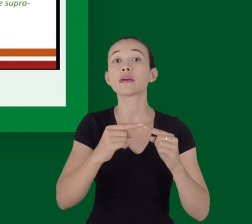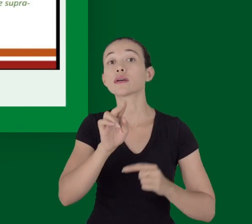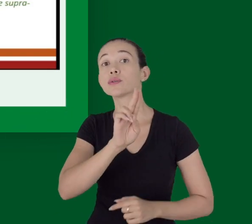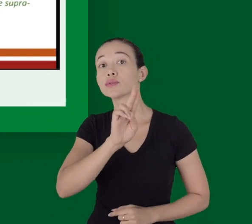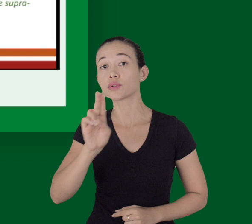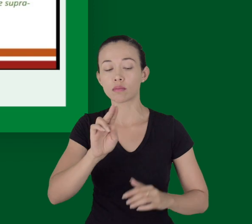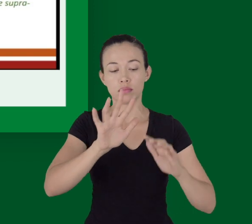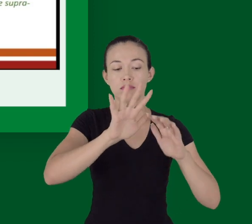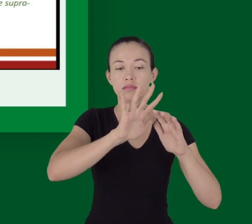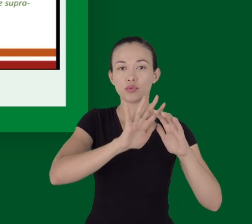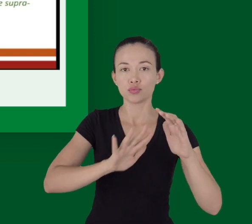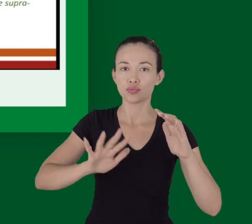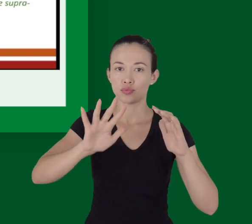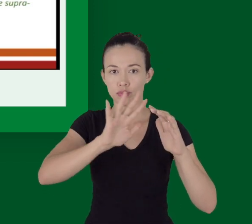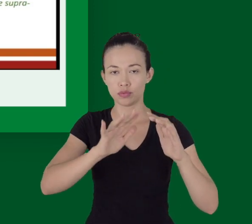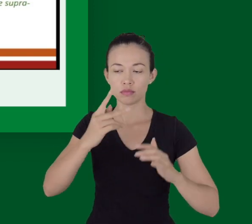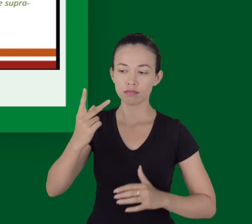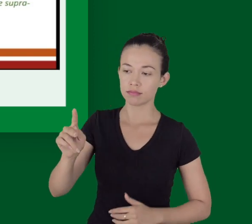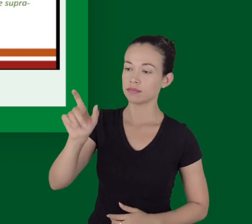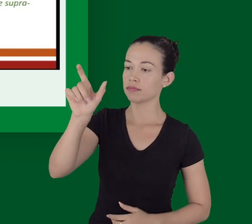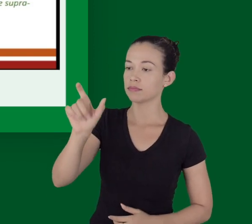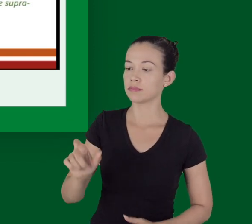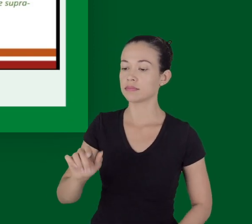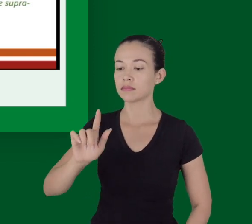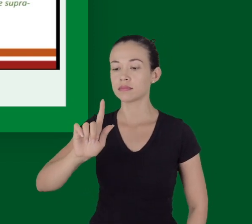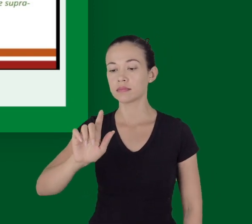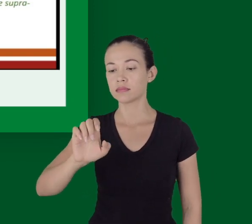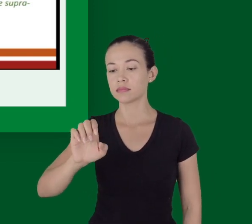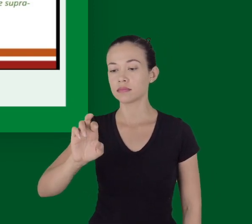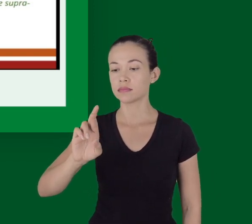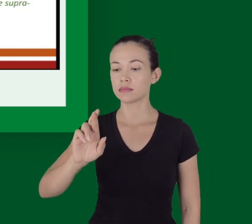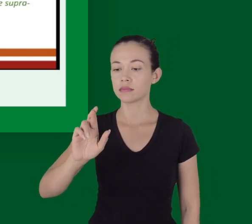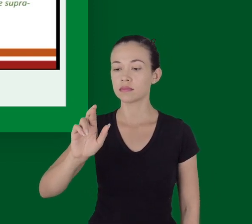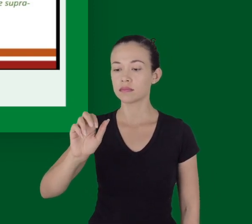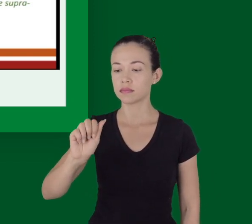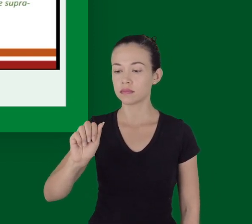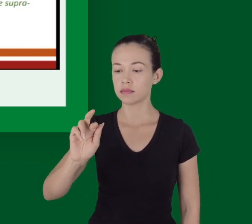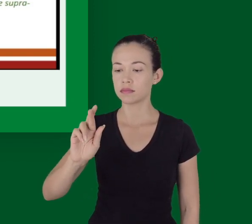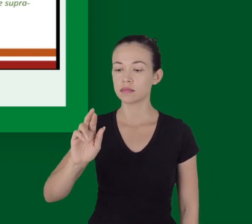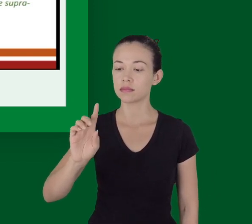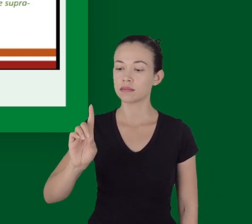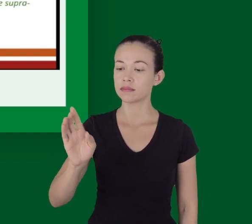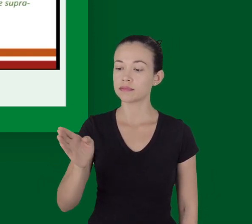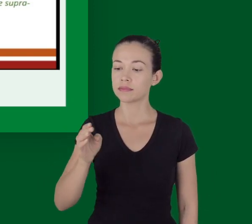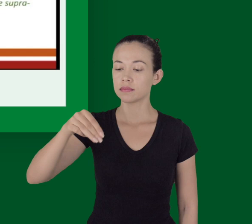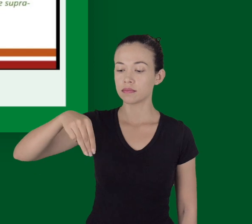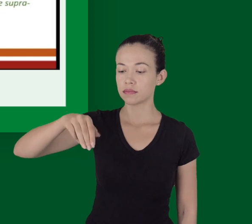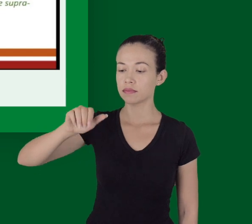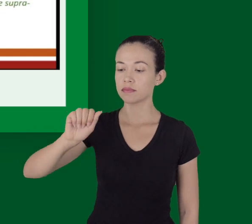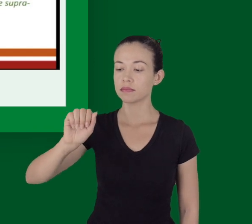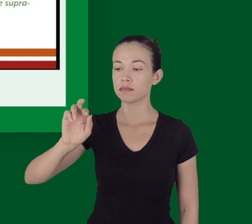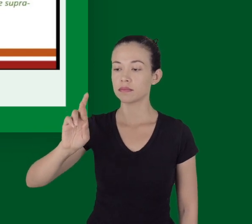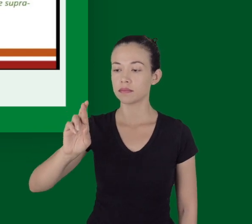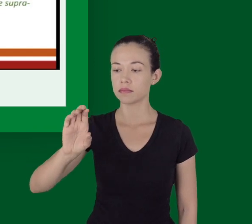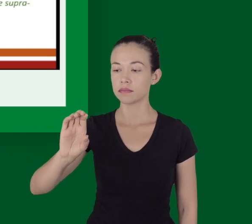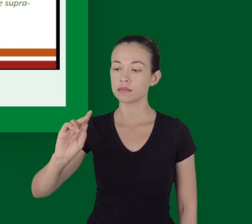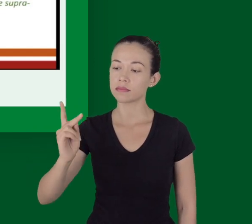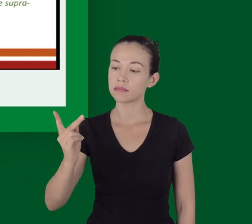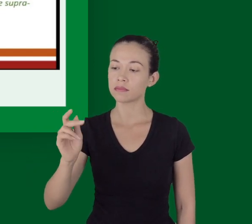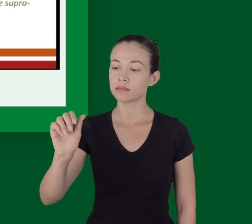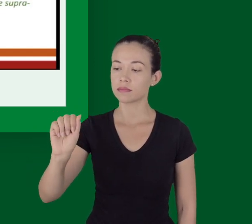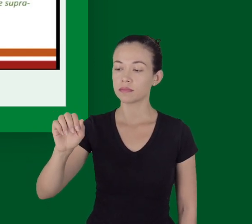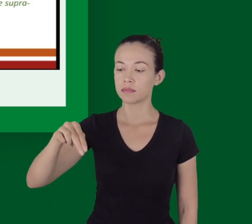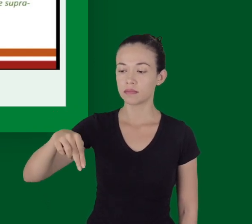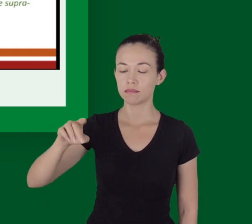calota craniana a dura mater, né? Normalmente isso ocorre nessa zona descolada de Geril-Marchand, né?